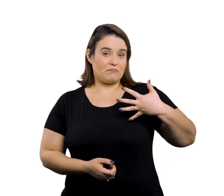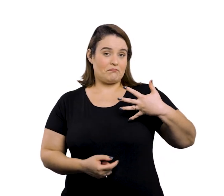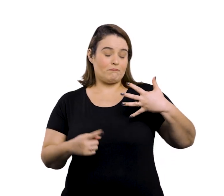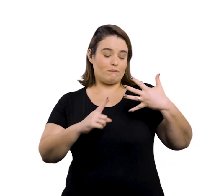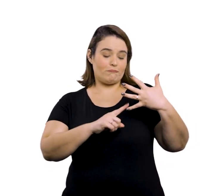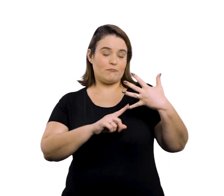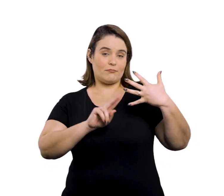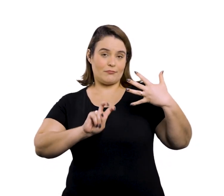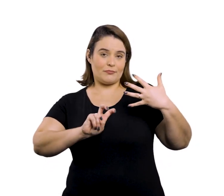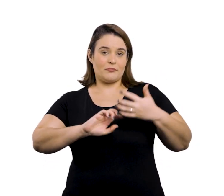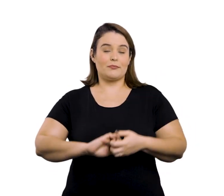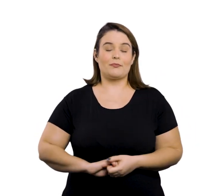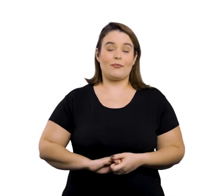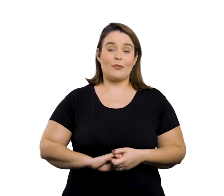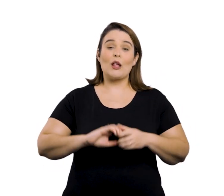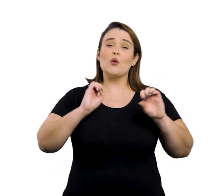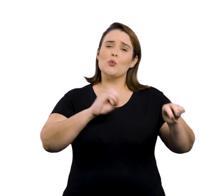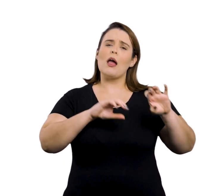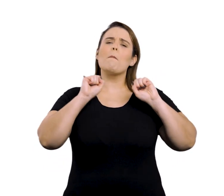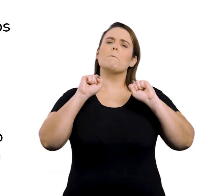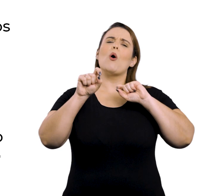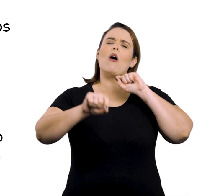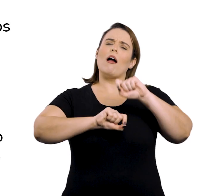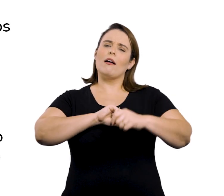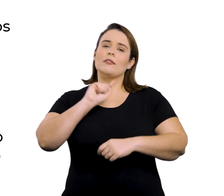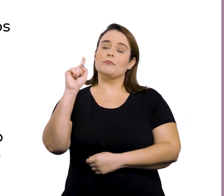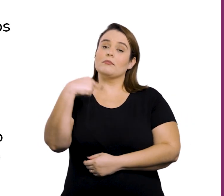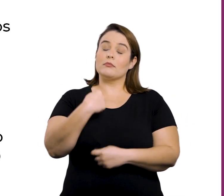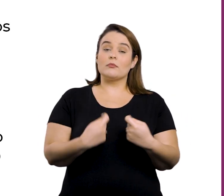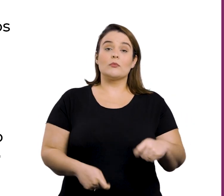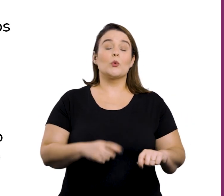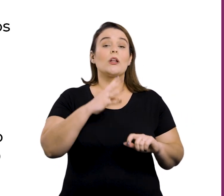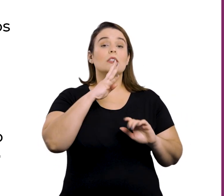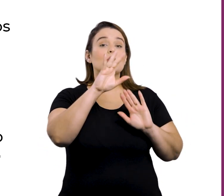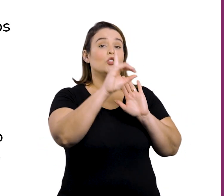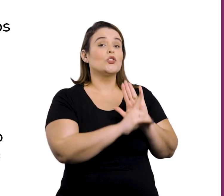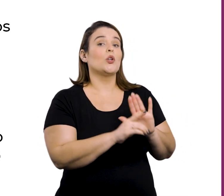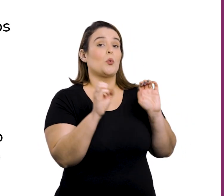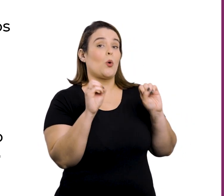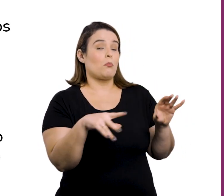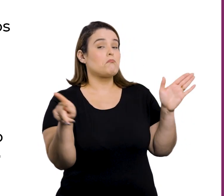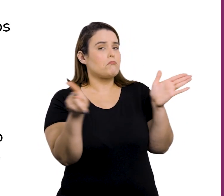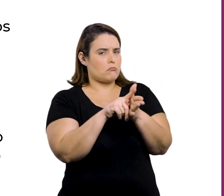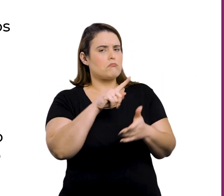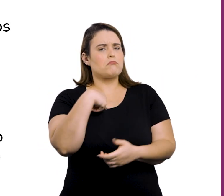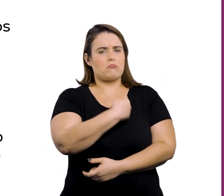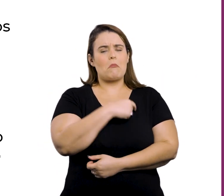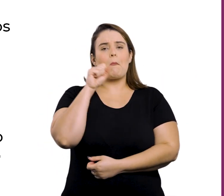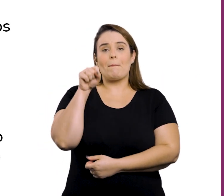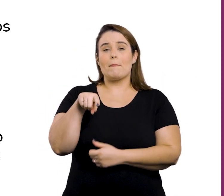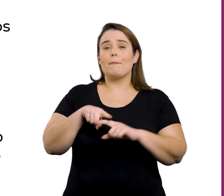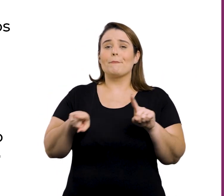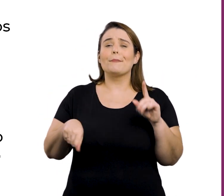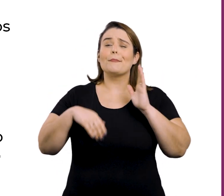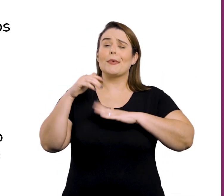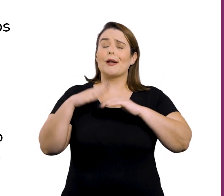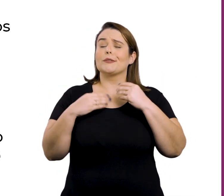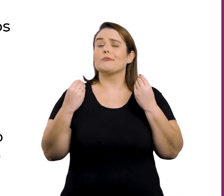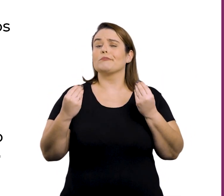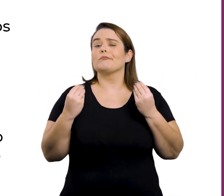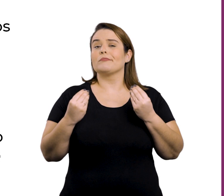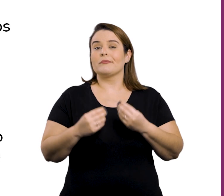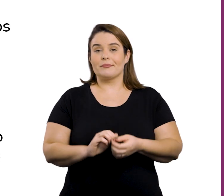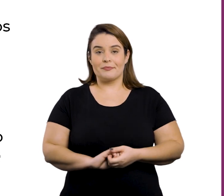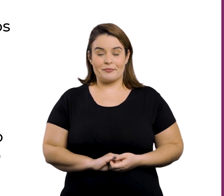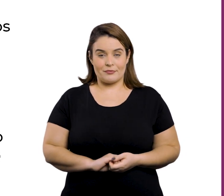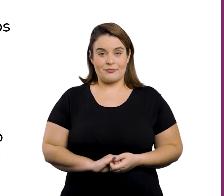5. O que a educação pode ser? Temos que conhecer os nossos direitos educacionais. Sim, mas na prática,